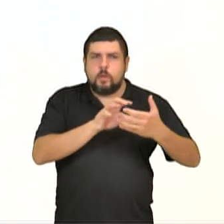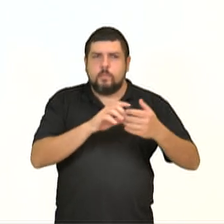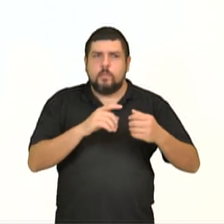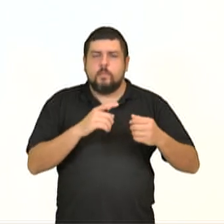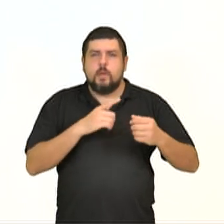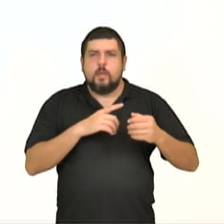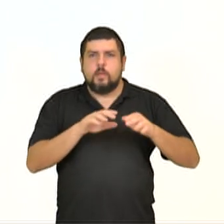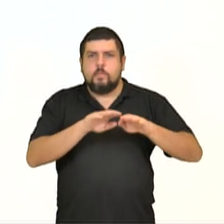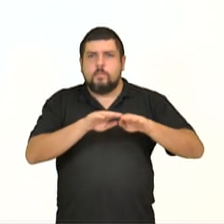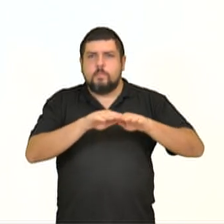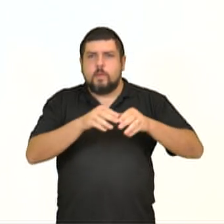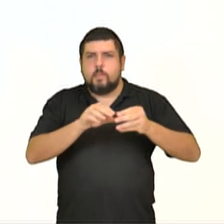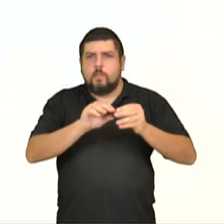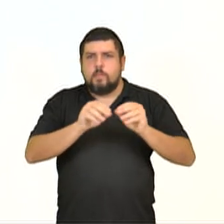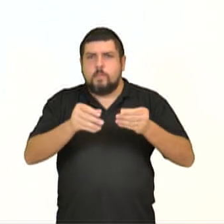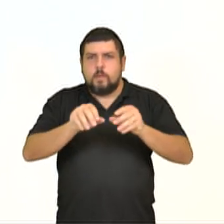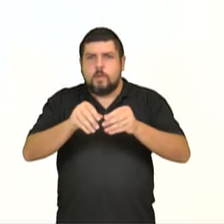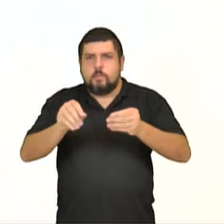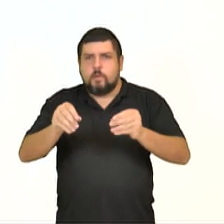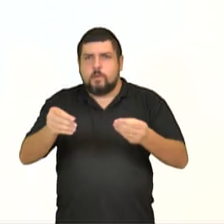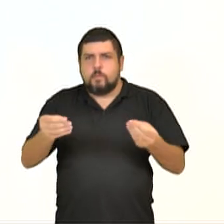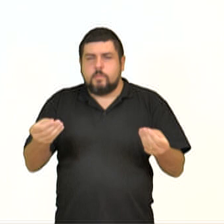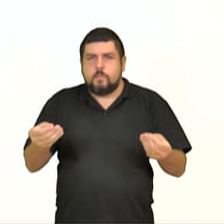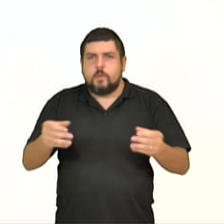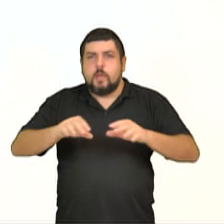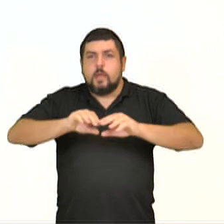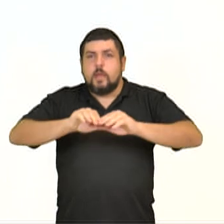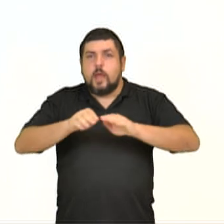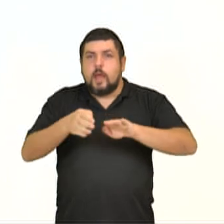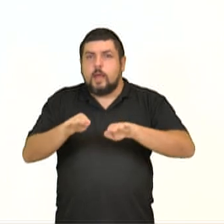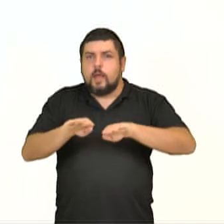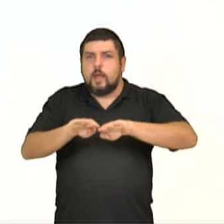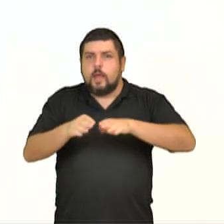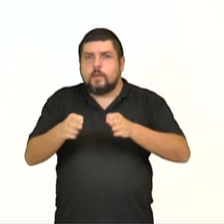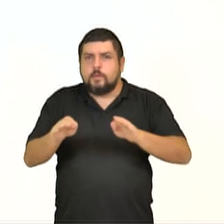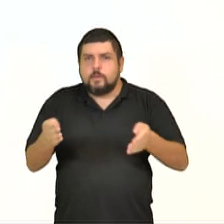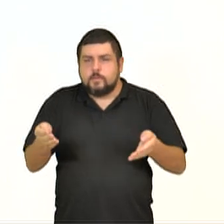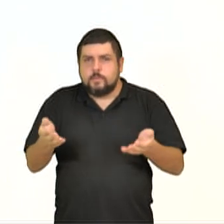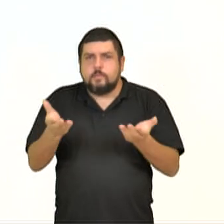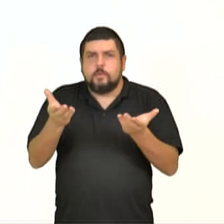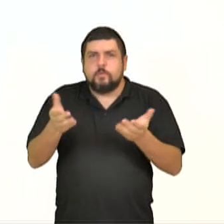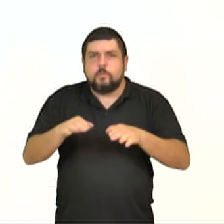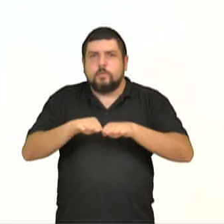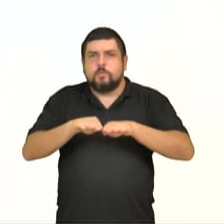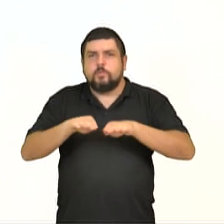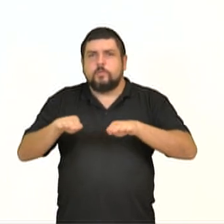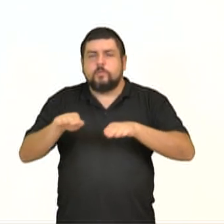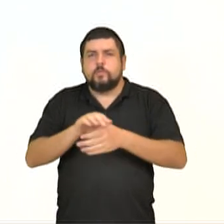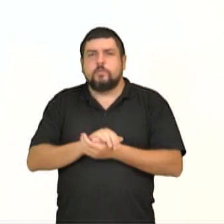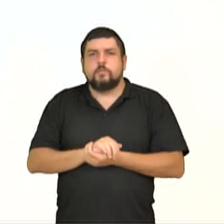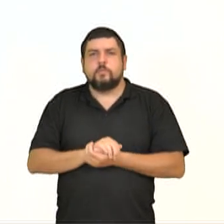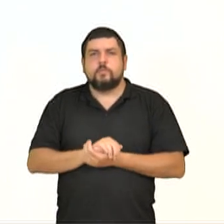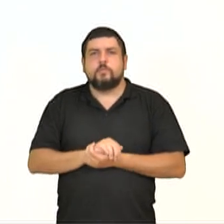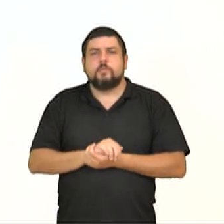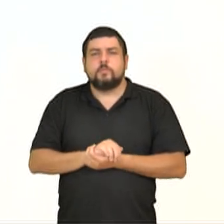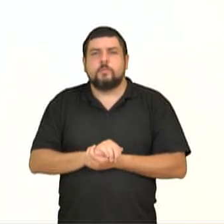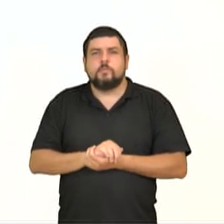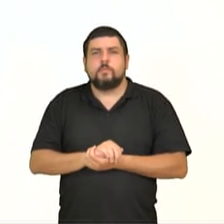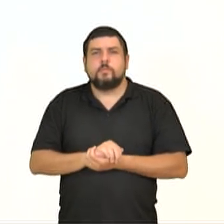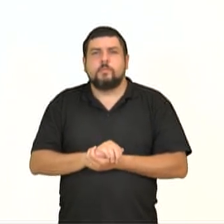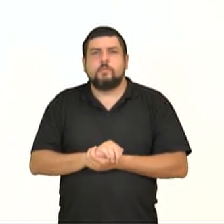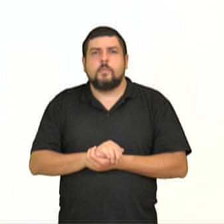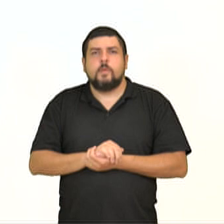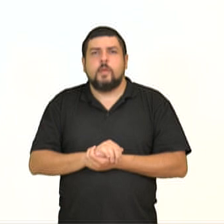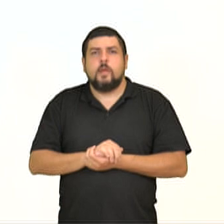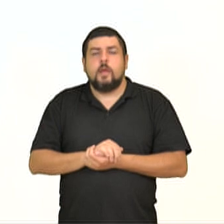Então aqui eu tenho o quê? Tenho os quadriláteros, ó, com lados comuns, né? E aqui eu tenho o quê? Um pentágono com um lado comum aqui. Que